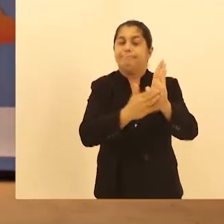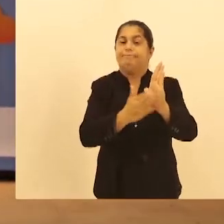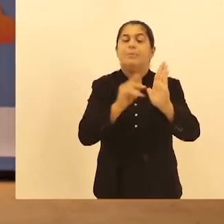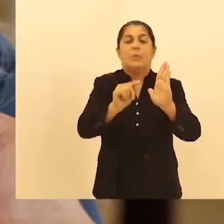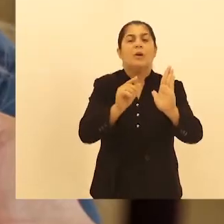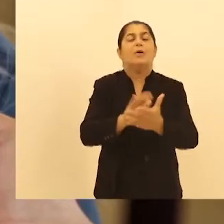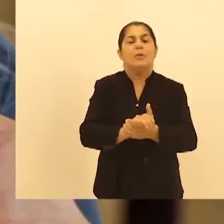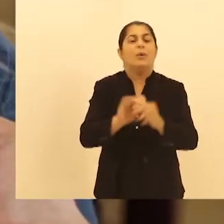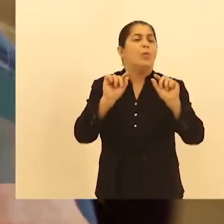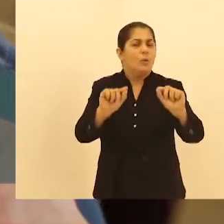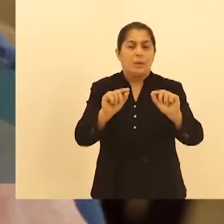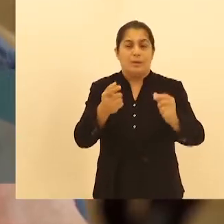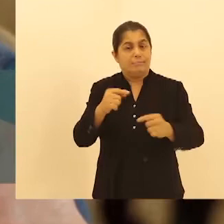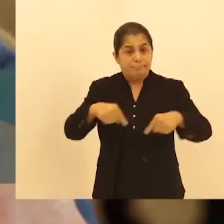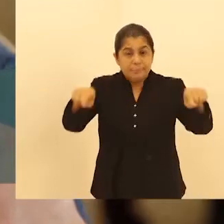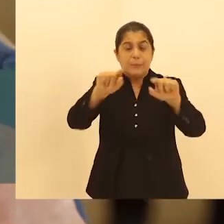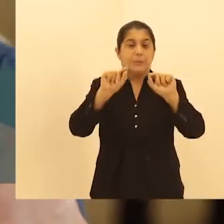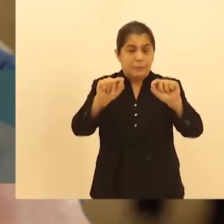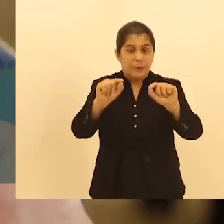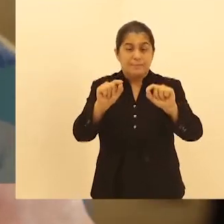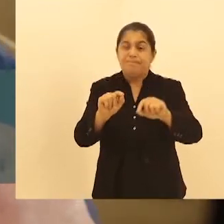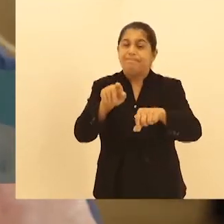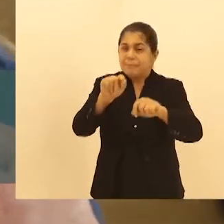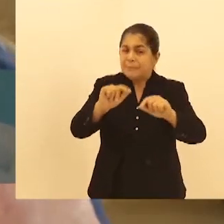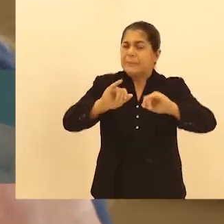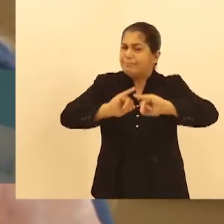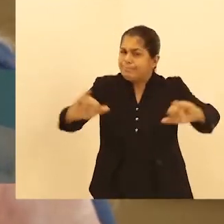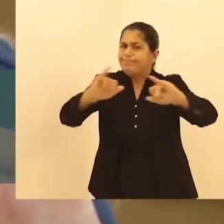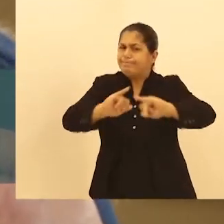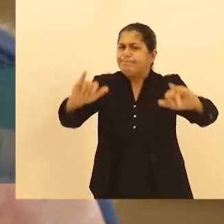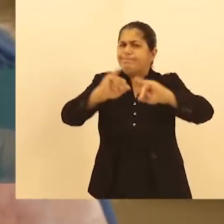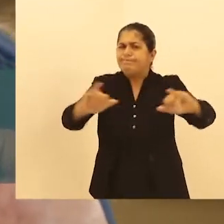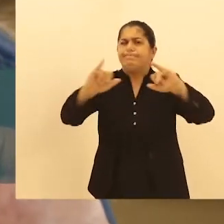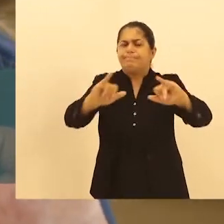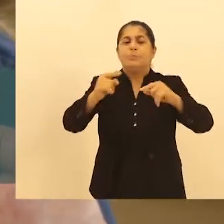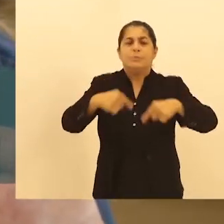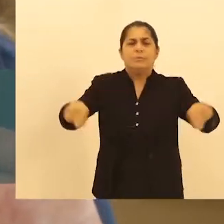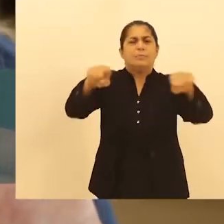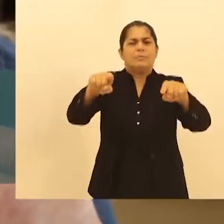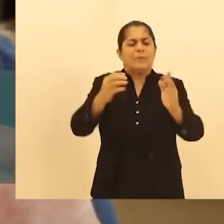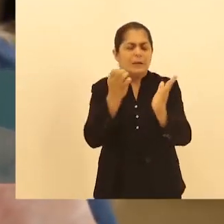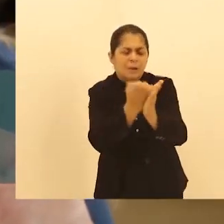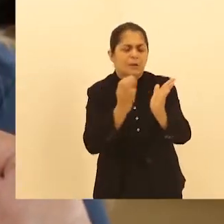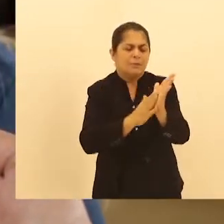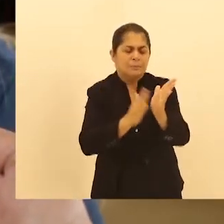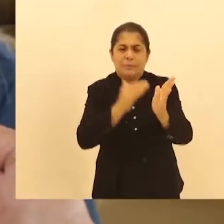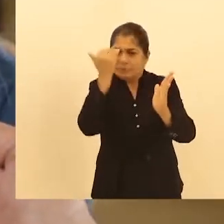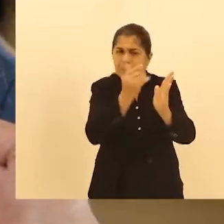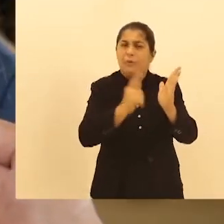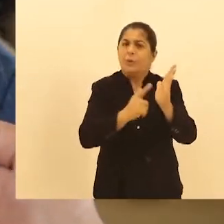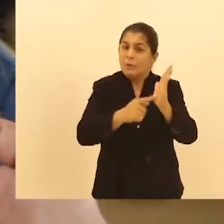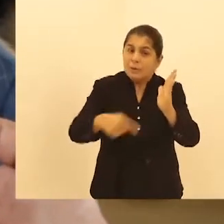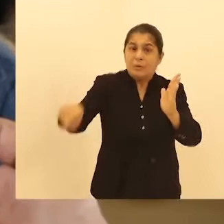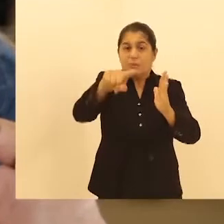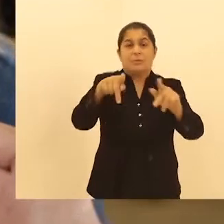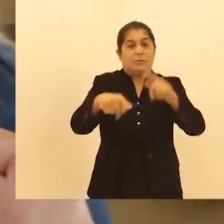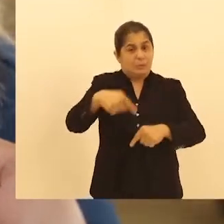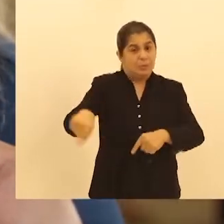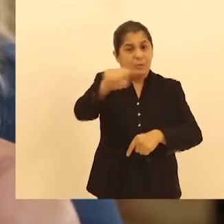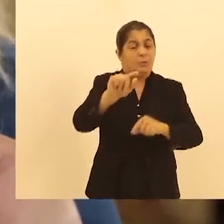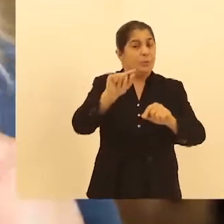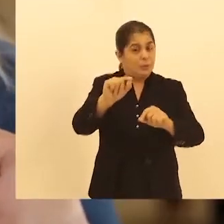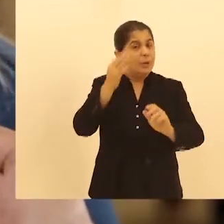efetivado um grande apelo que a gente tem que fazer sempre quando a gente está buscando a implementação do estatuto é a participação de